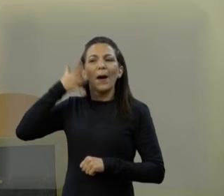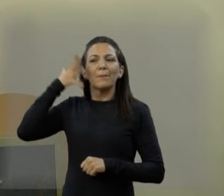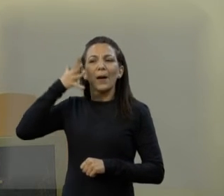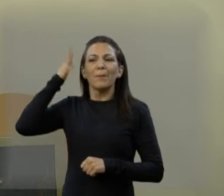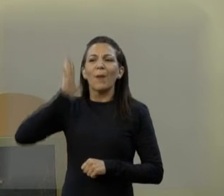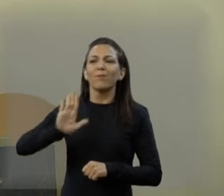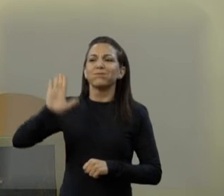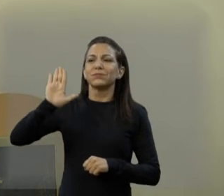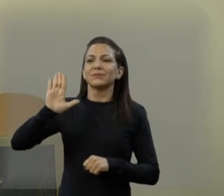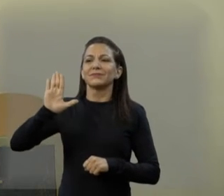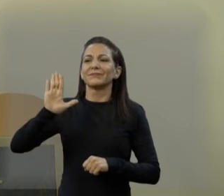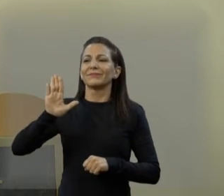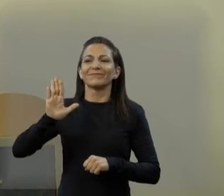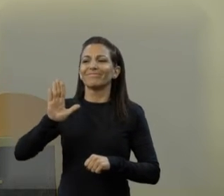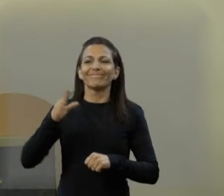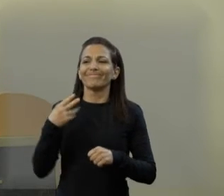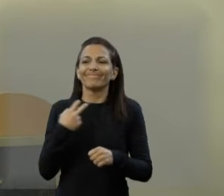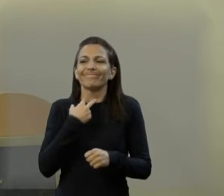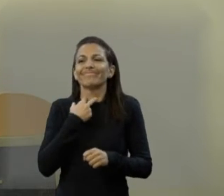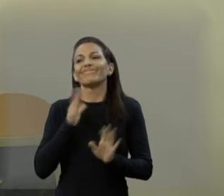e é cedo